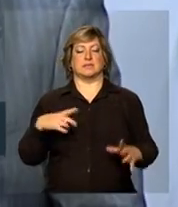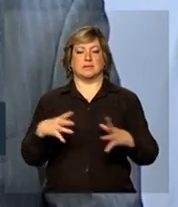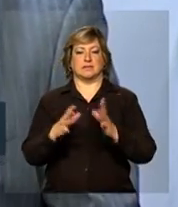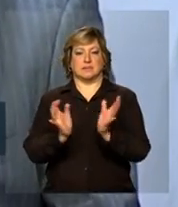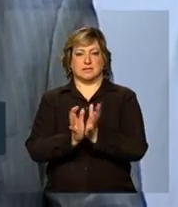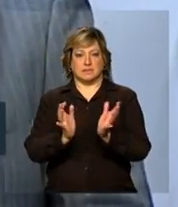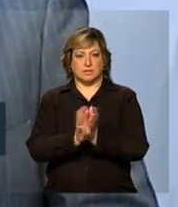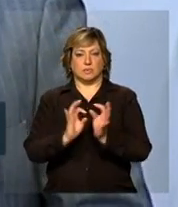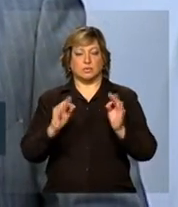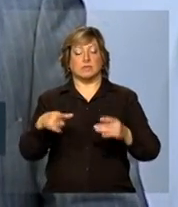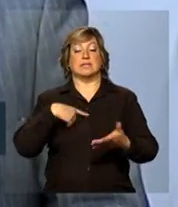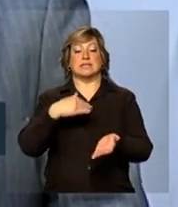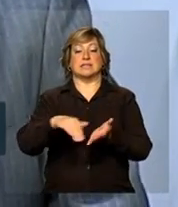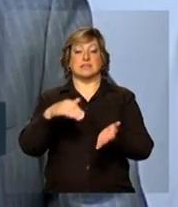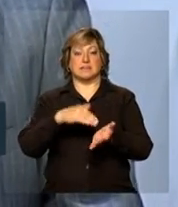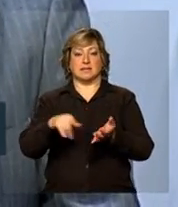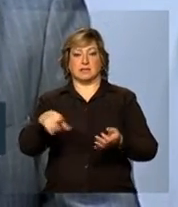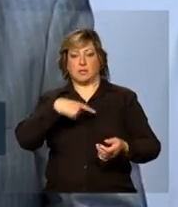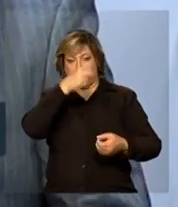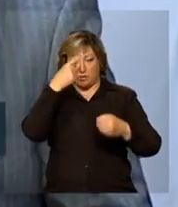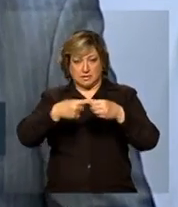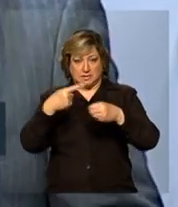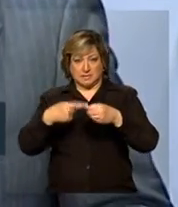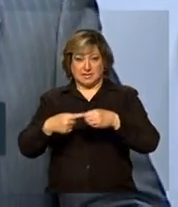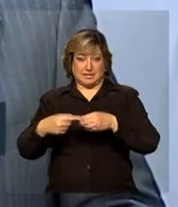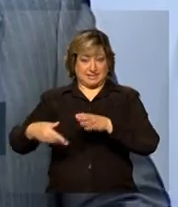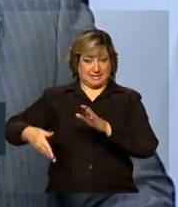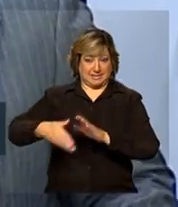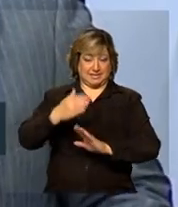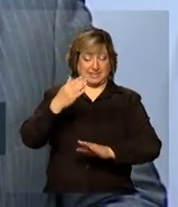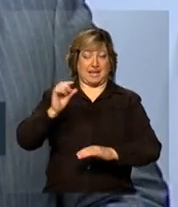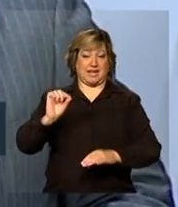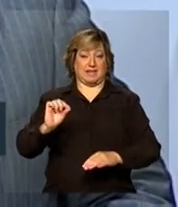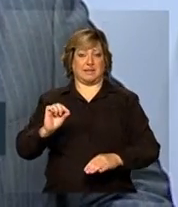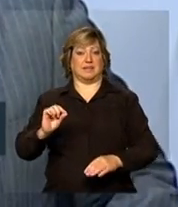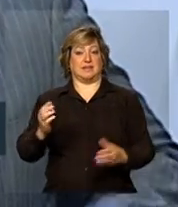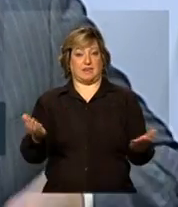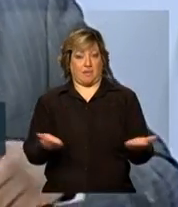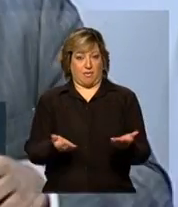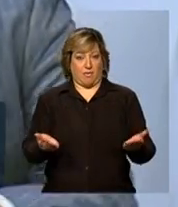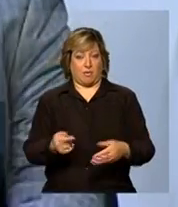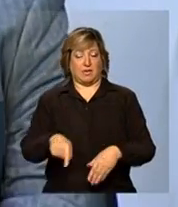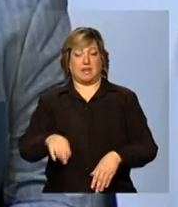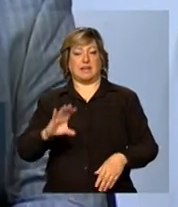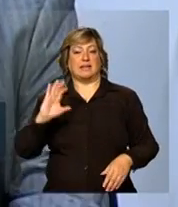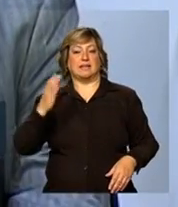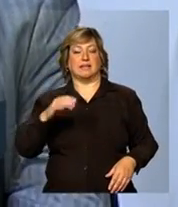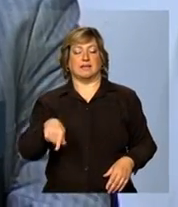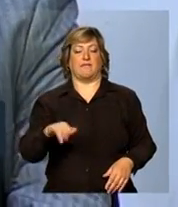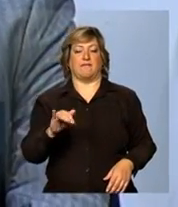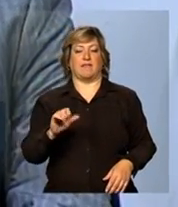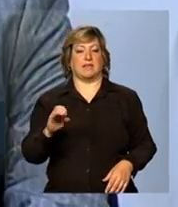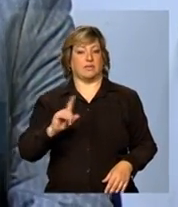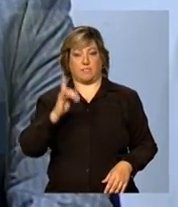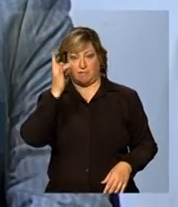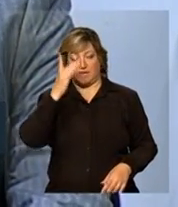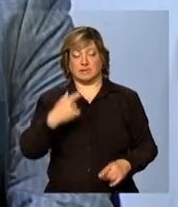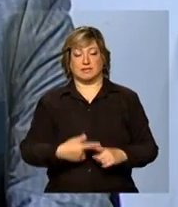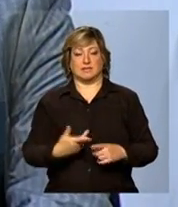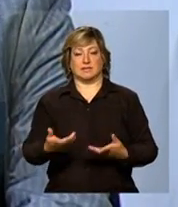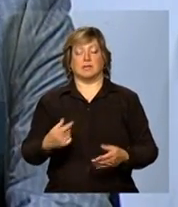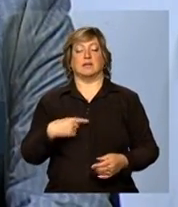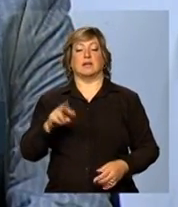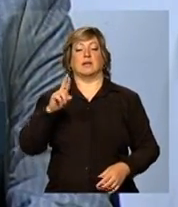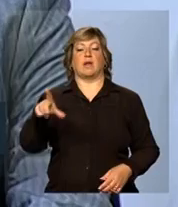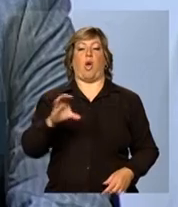secretário municipal sair da cidade nessa época não é fácil, né, Nardi? Agradecer o Rafael, que representa o CONAS,